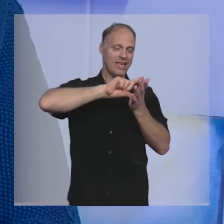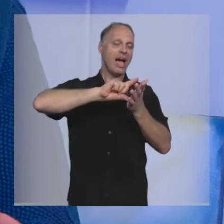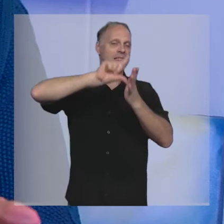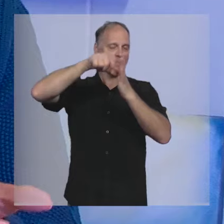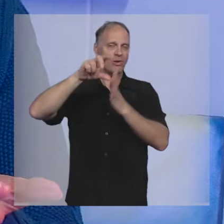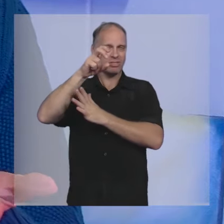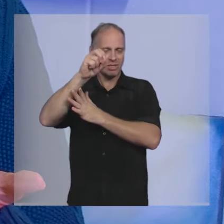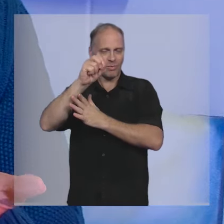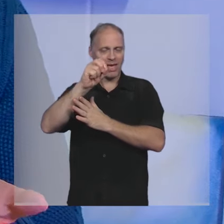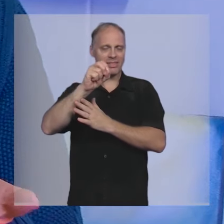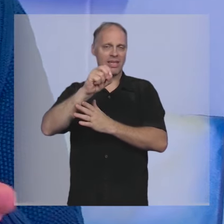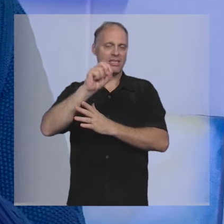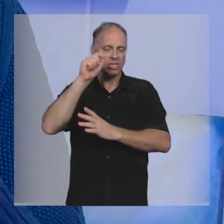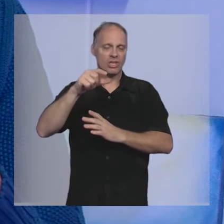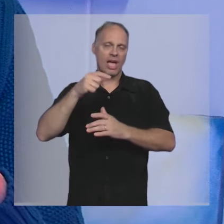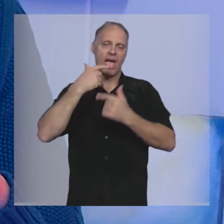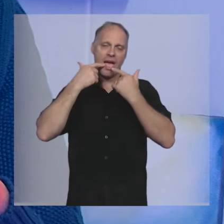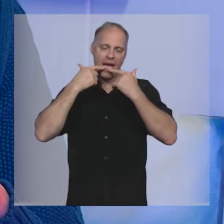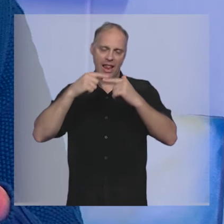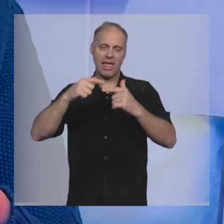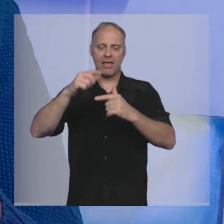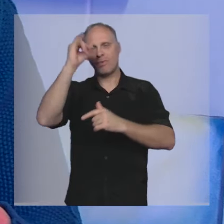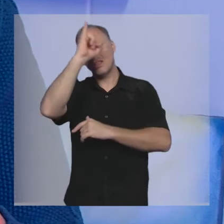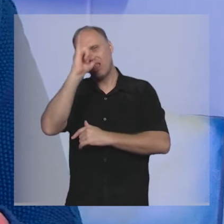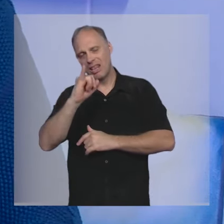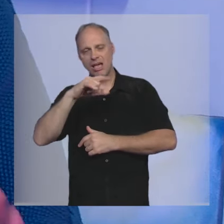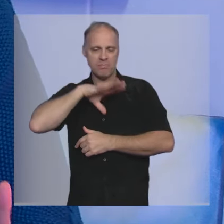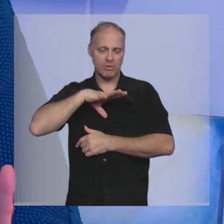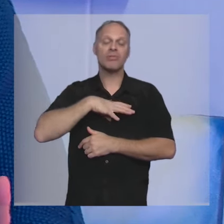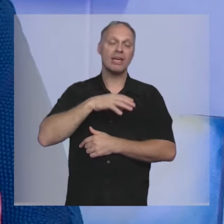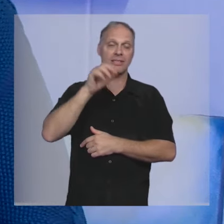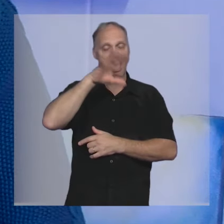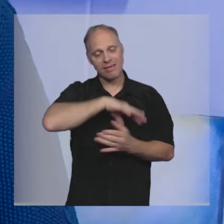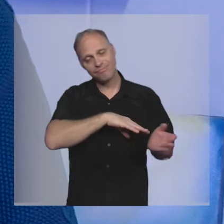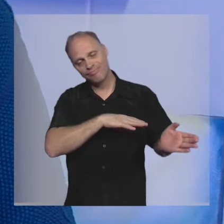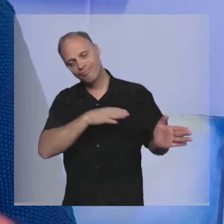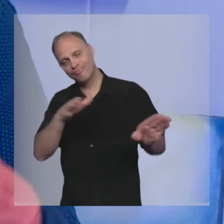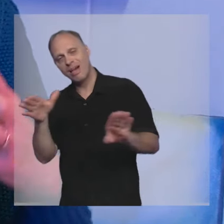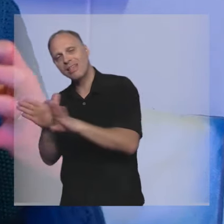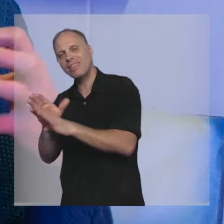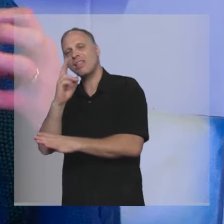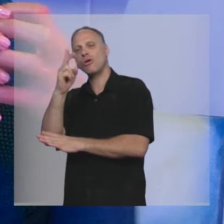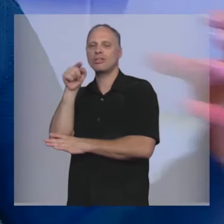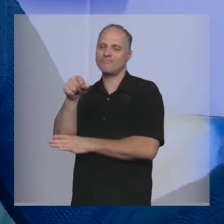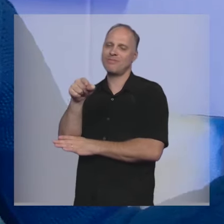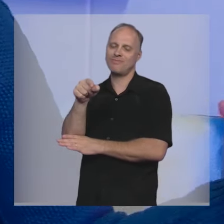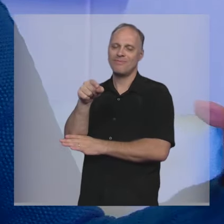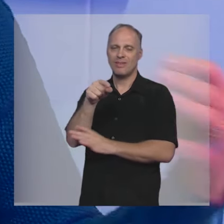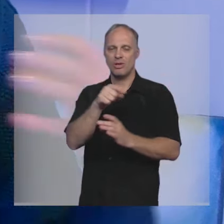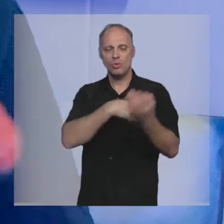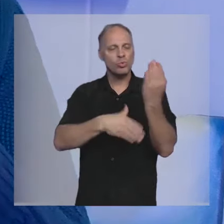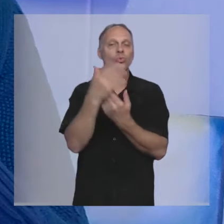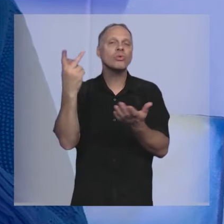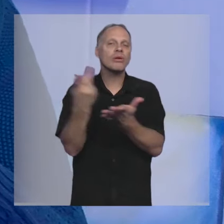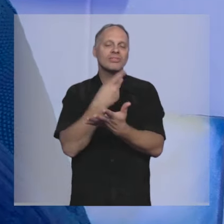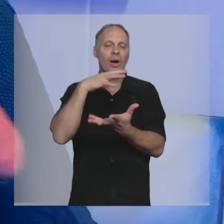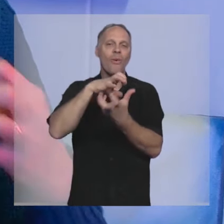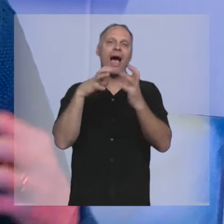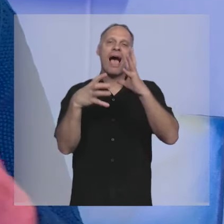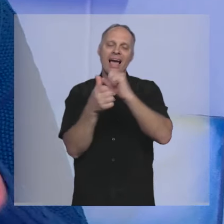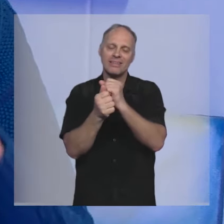de 50 até dezembro de 1999, tudo que aconteceu em